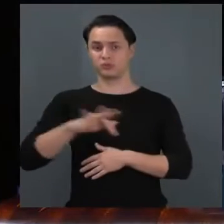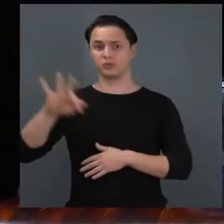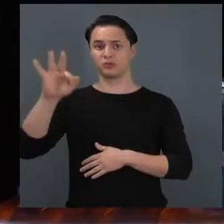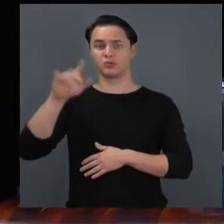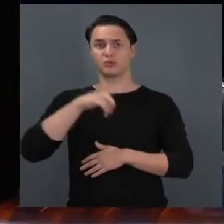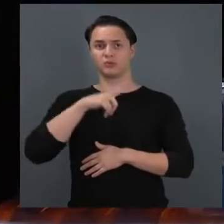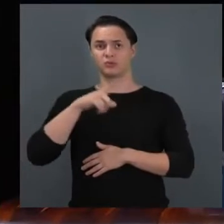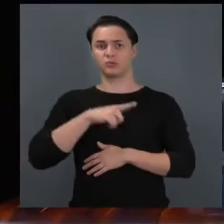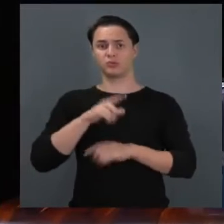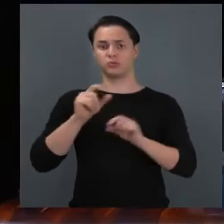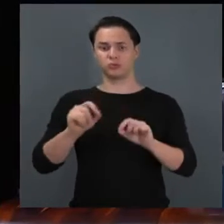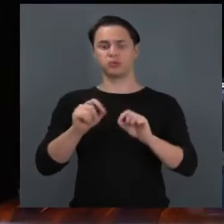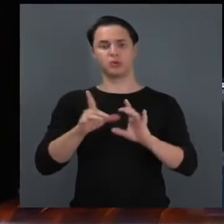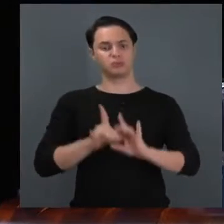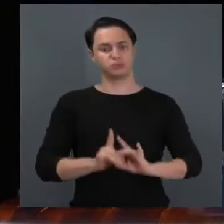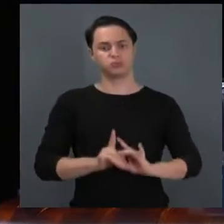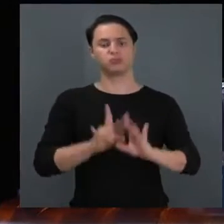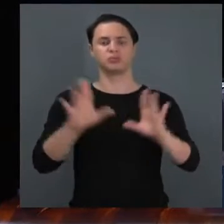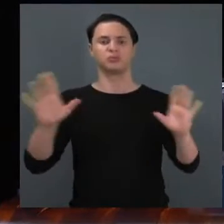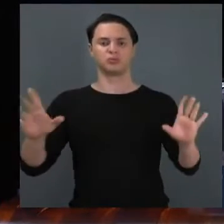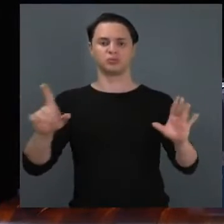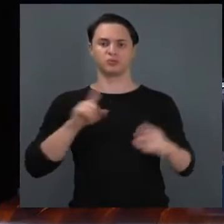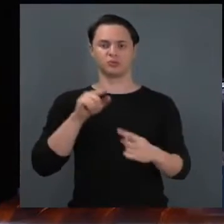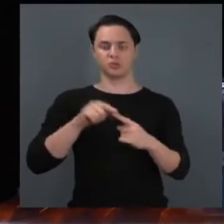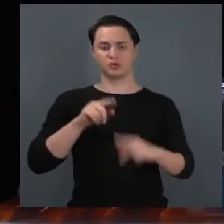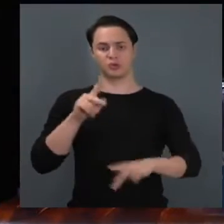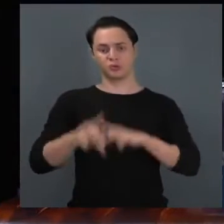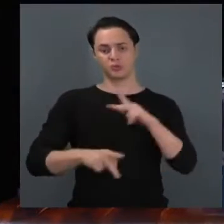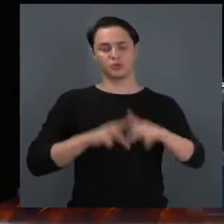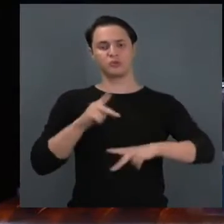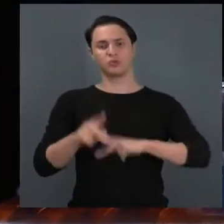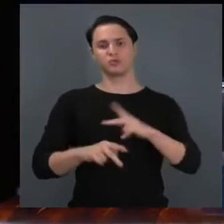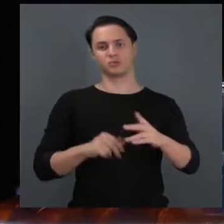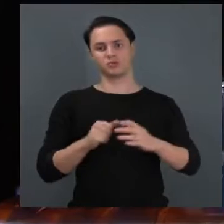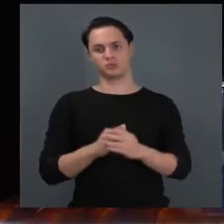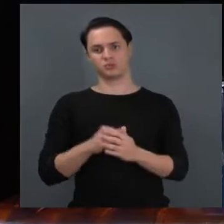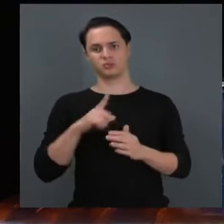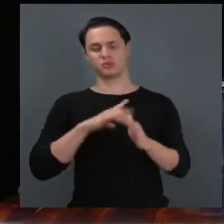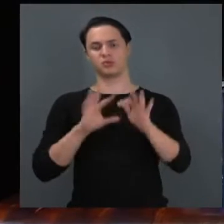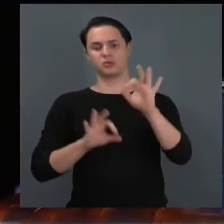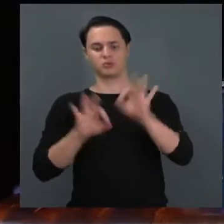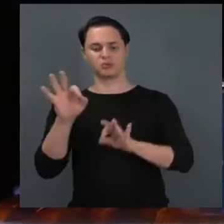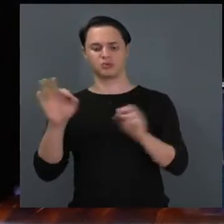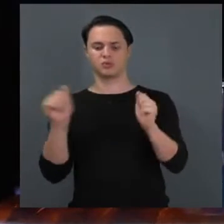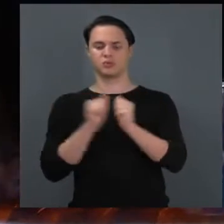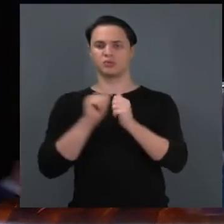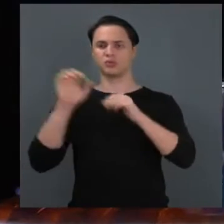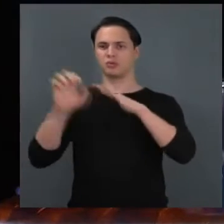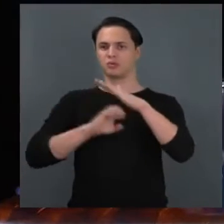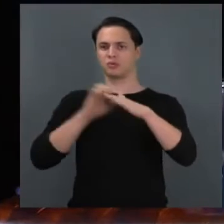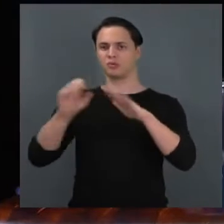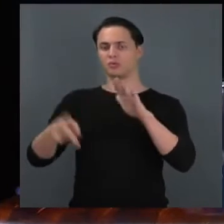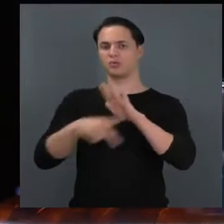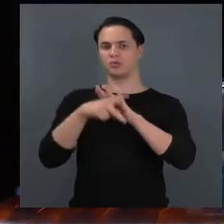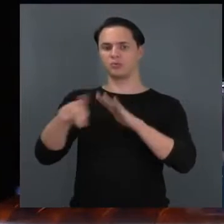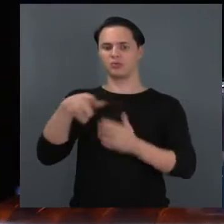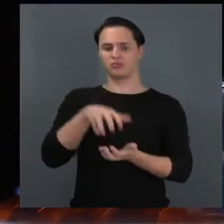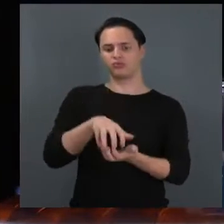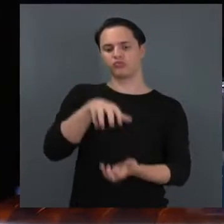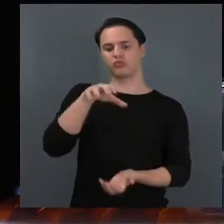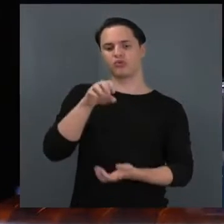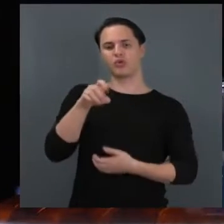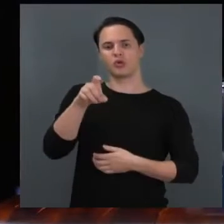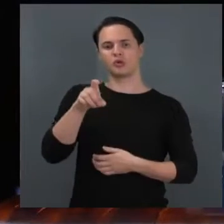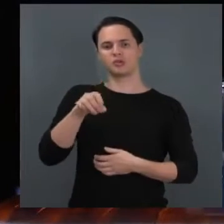os institutos à disposição desta população. Articulação com as empresas produtoras de oxigênio para